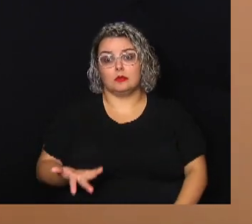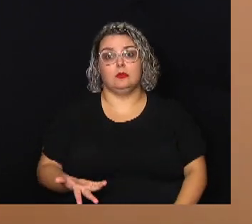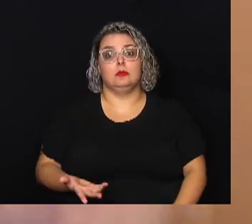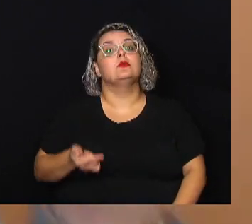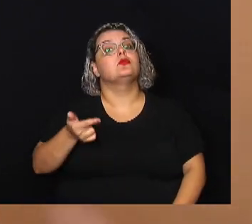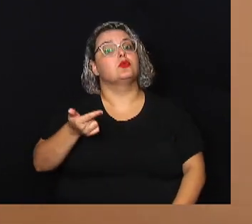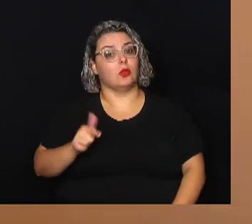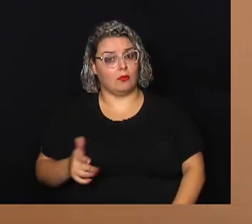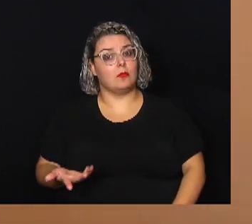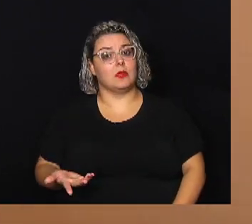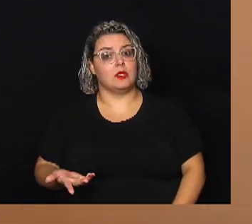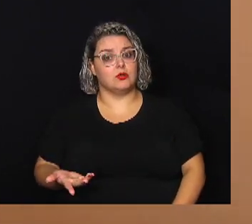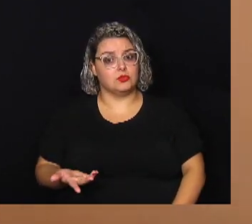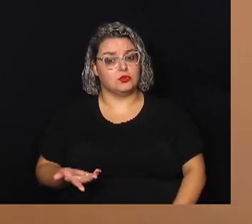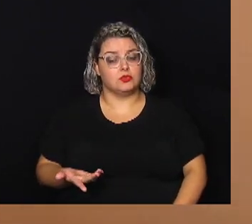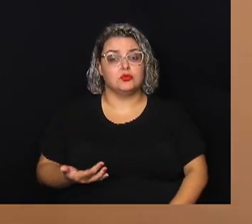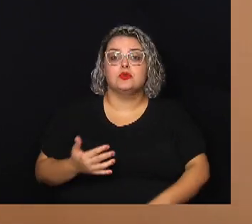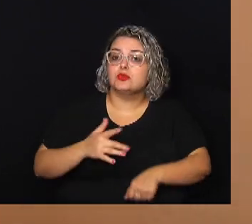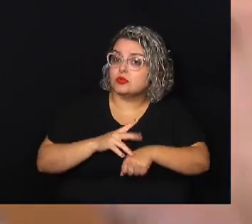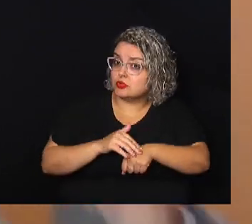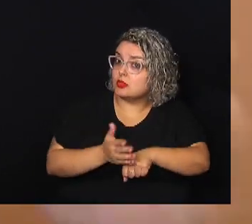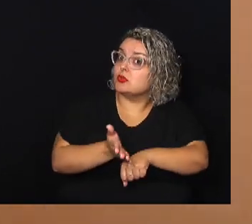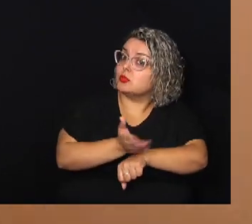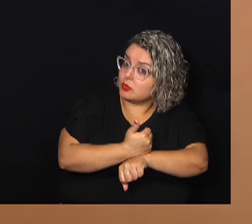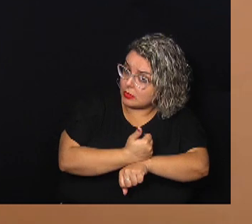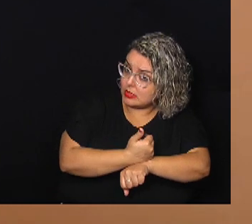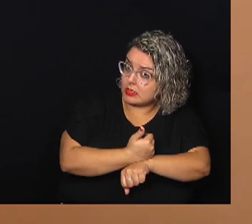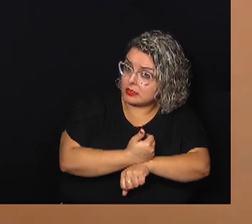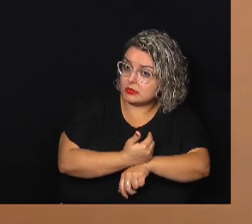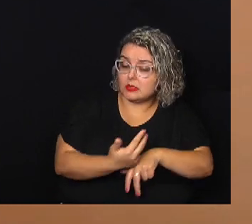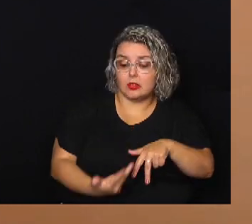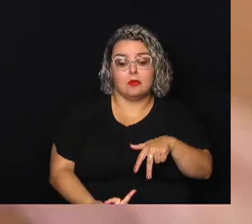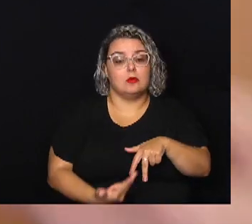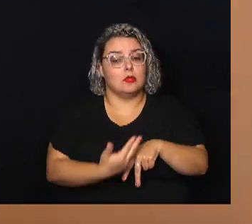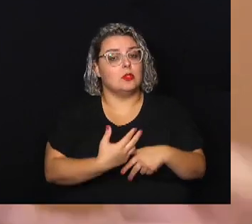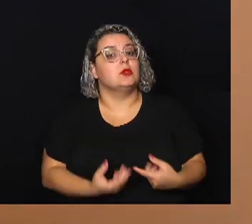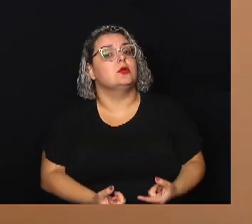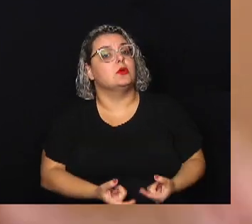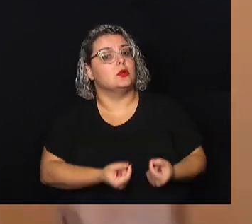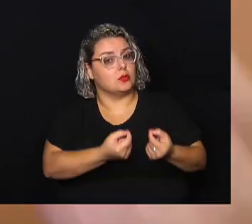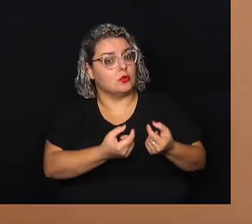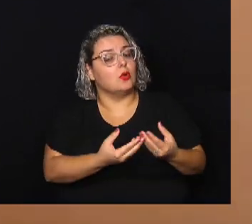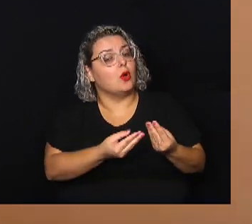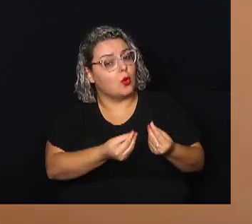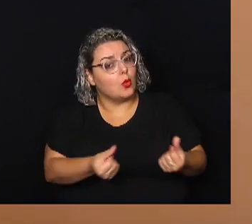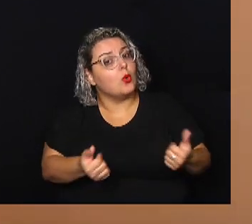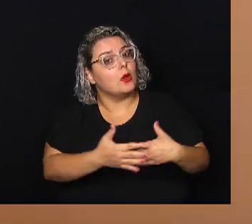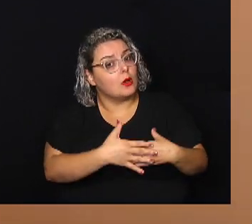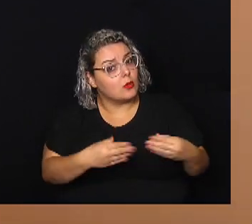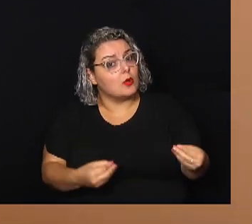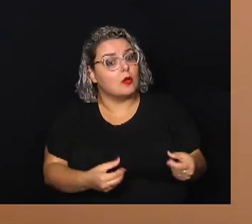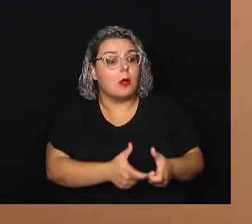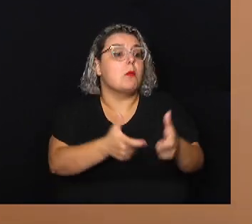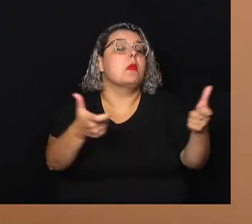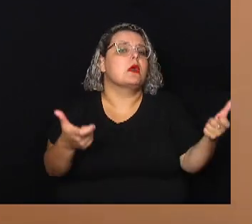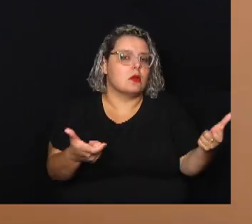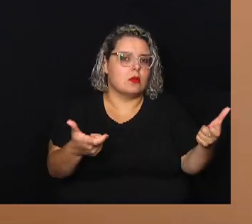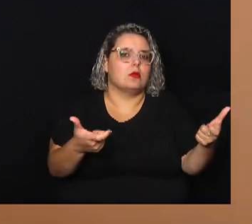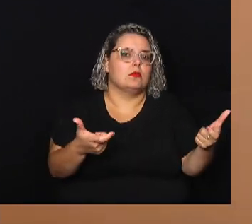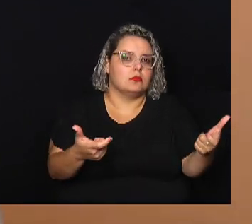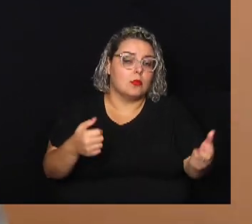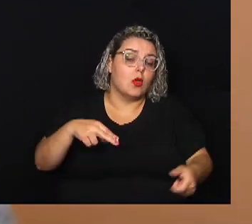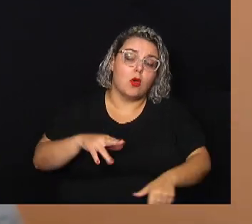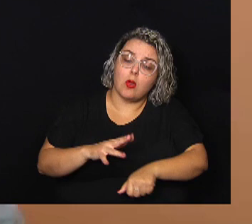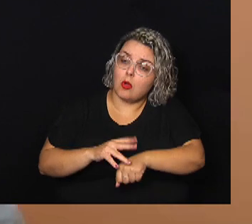vez, seja doença precoce, como a cirurgia oncológica de qualidade, onde as chances de cura são muito grandes, seja uma